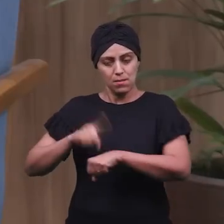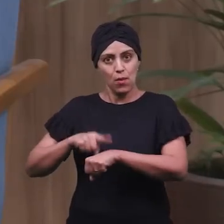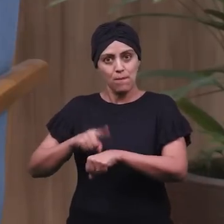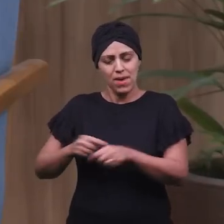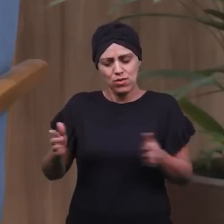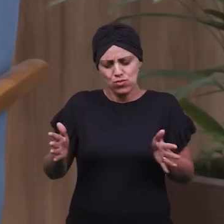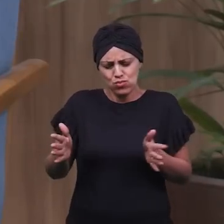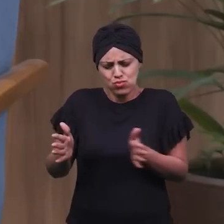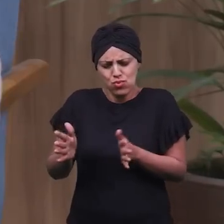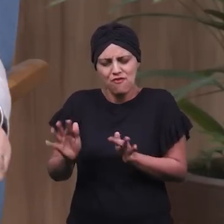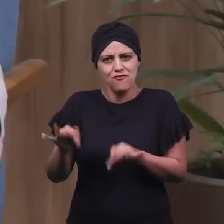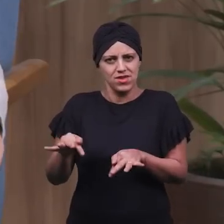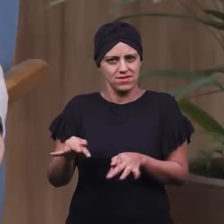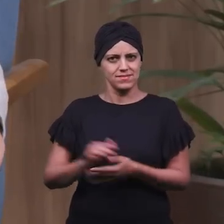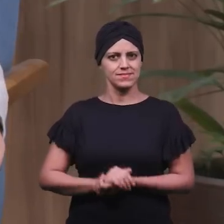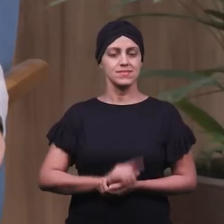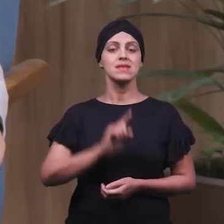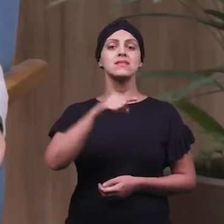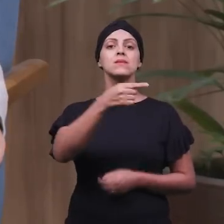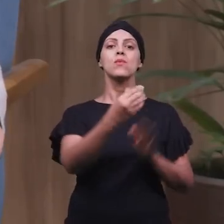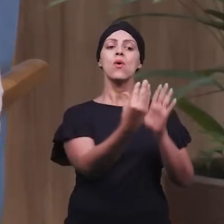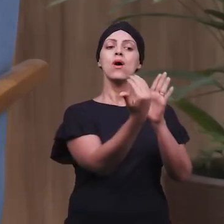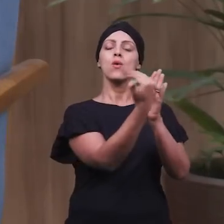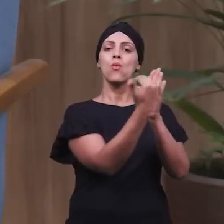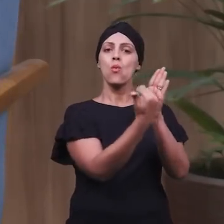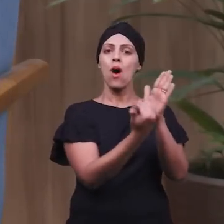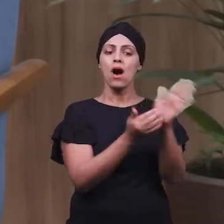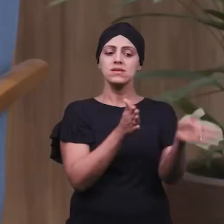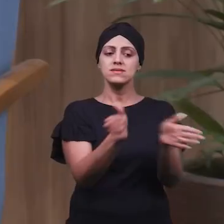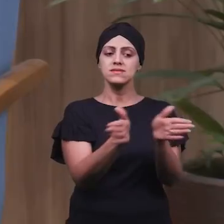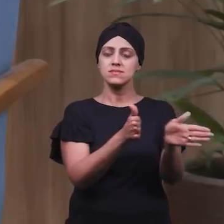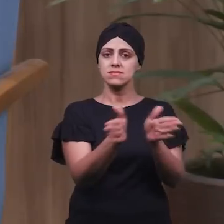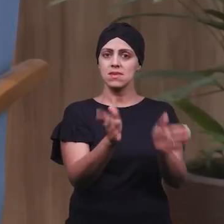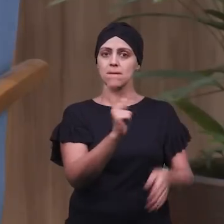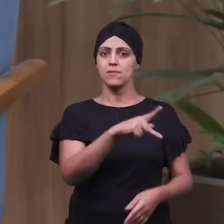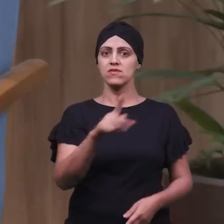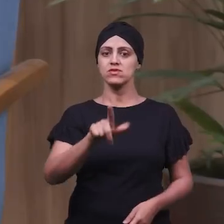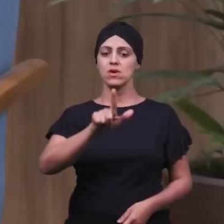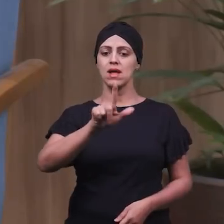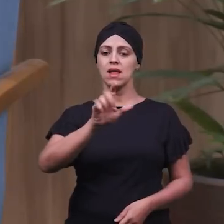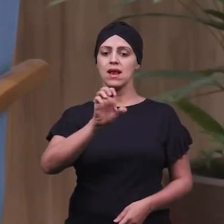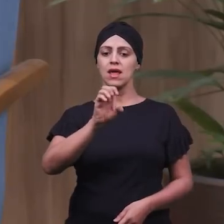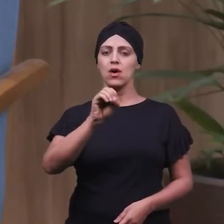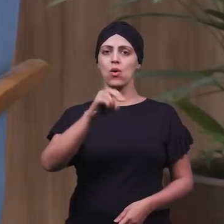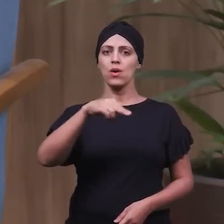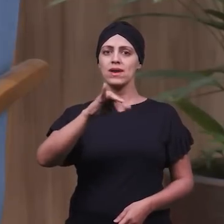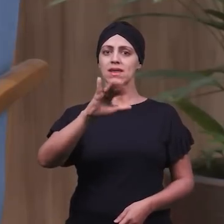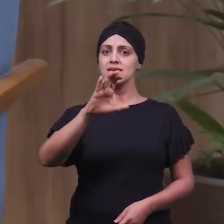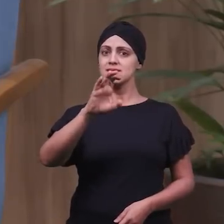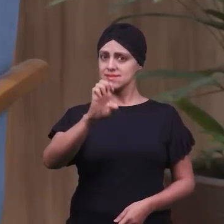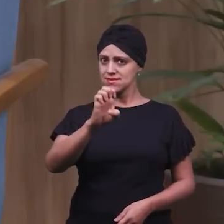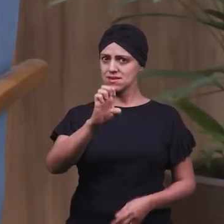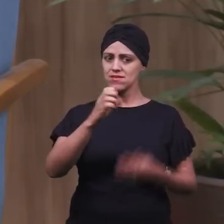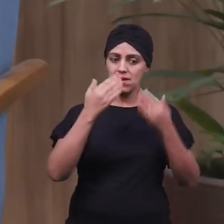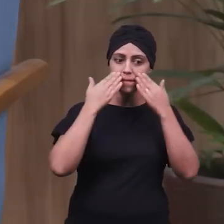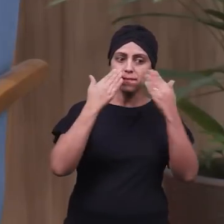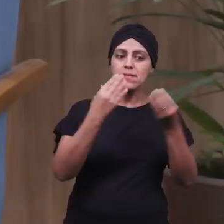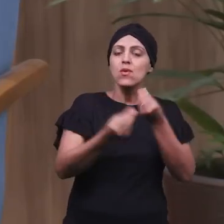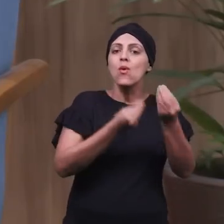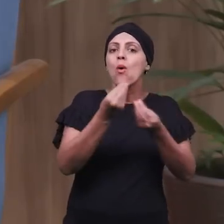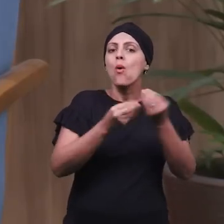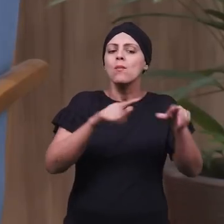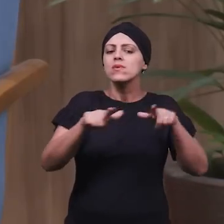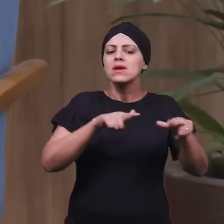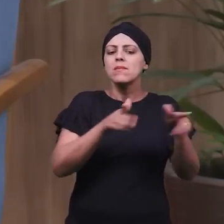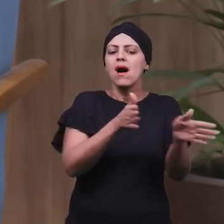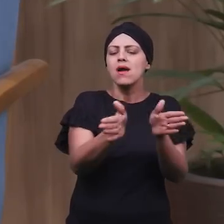do fim. Logo após, no quadro Acessibilidade, a professora Leonice Rocha fará uma apresentação sobre o trabalho de